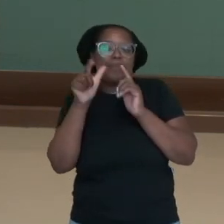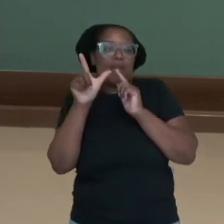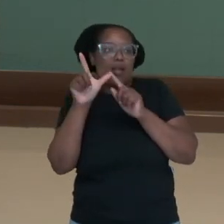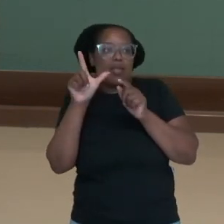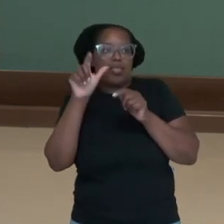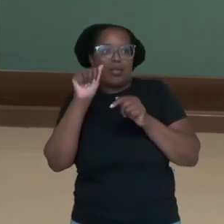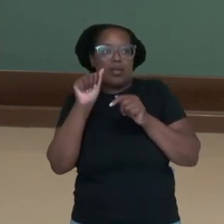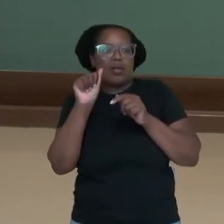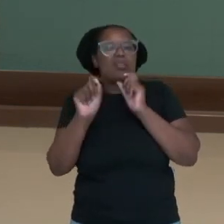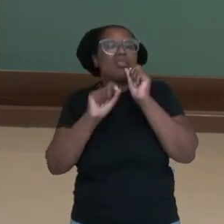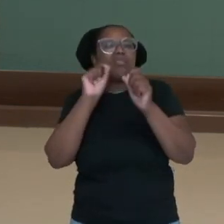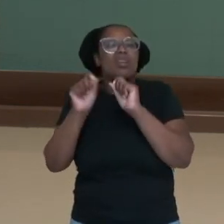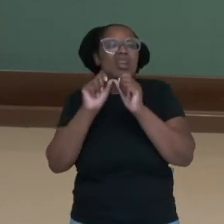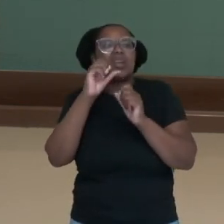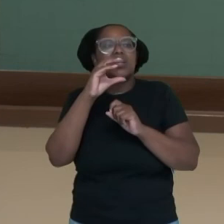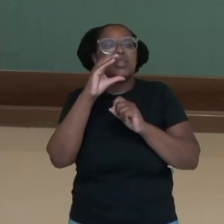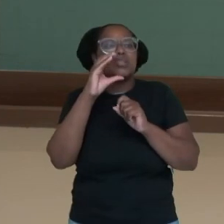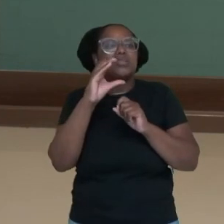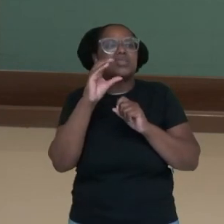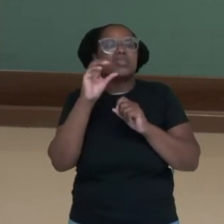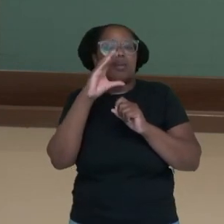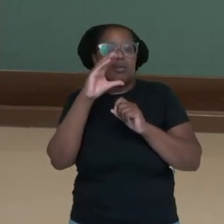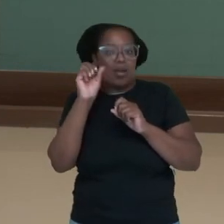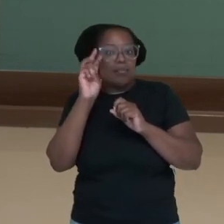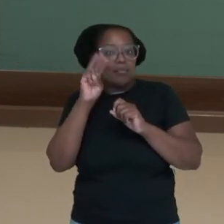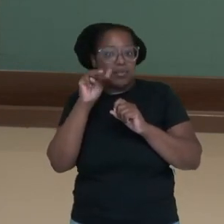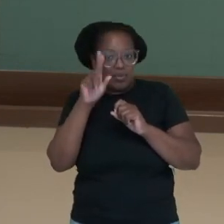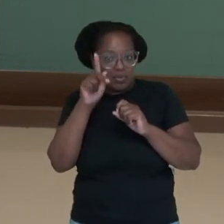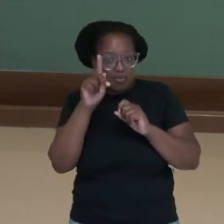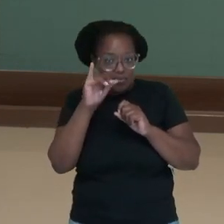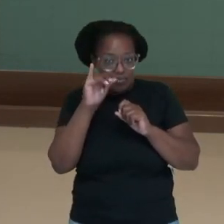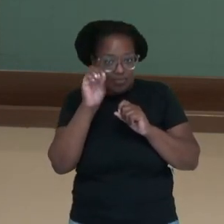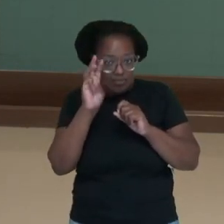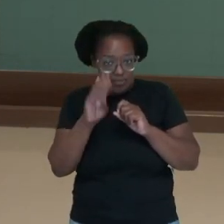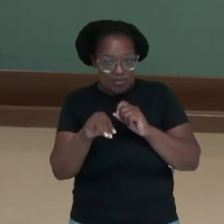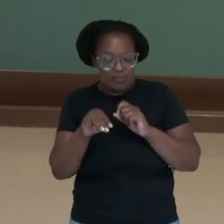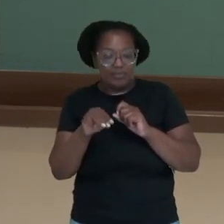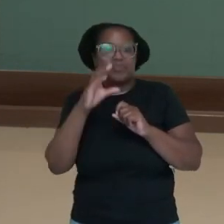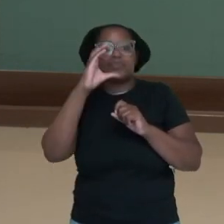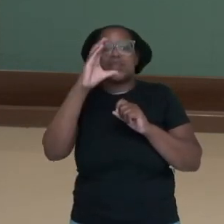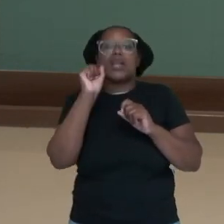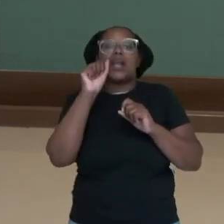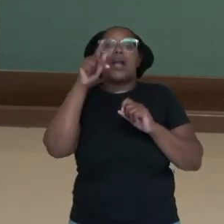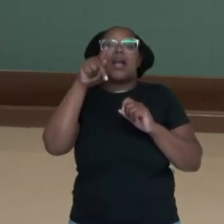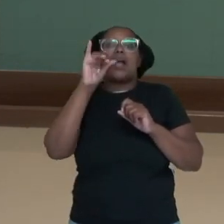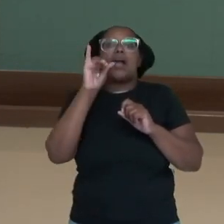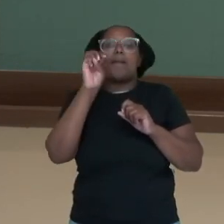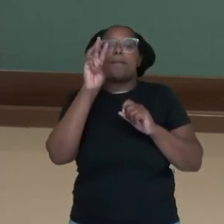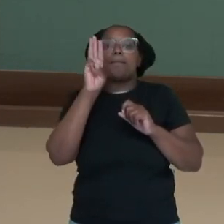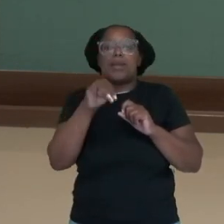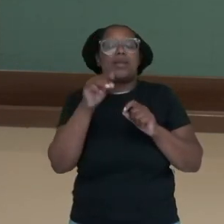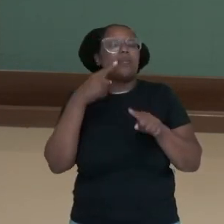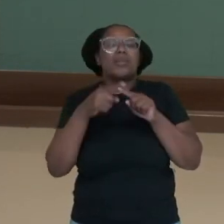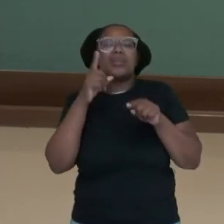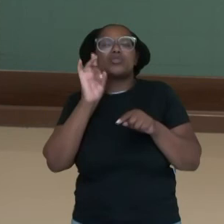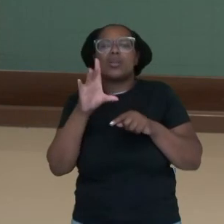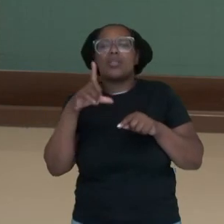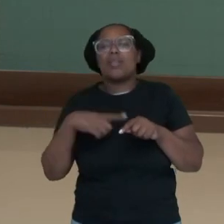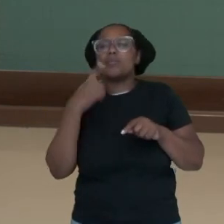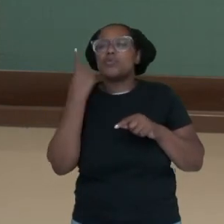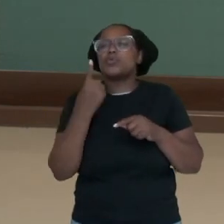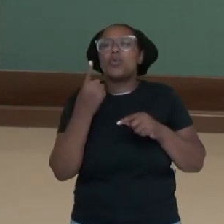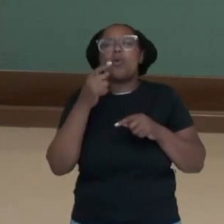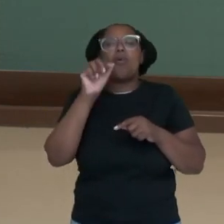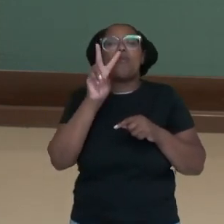produtores? Quem são? O capim. Só temos um vegetal. Na alternativa B,